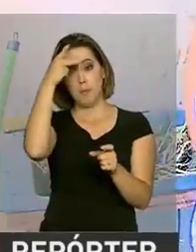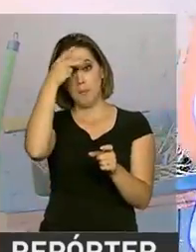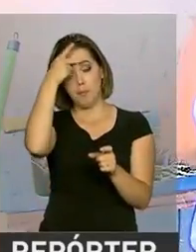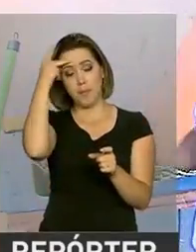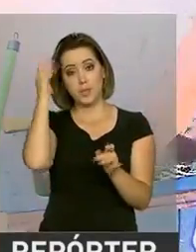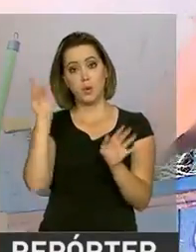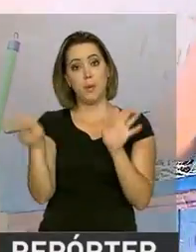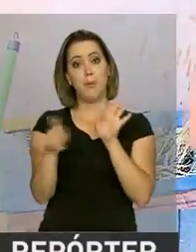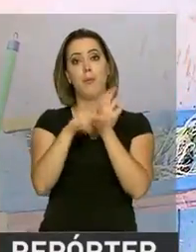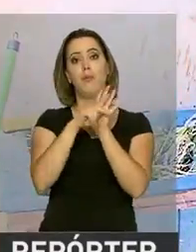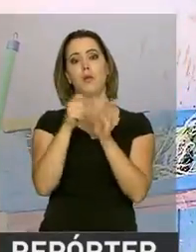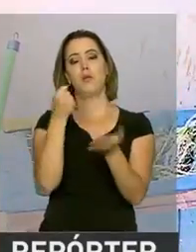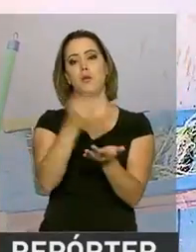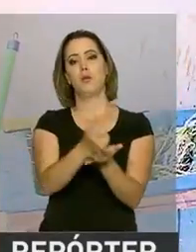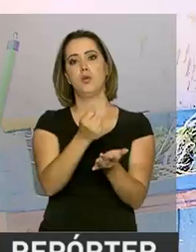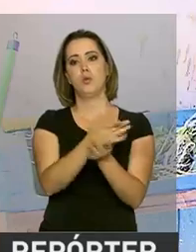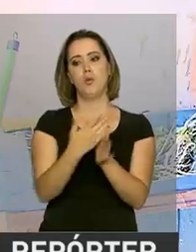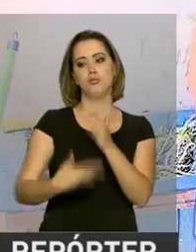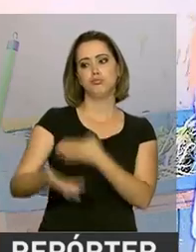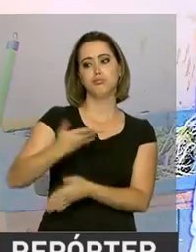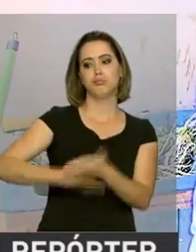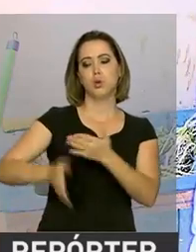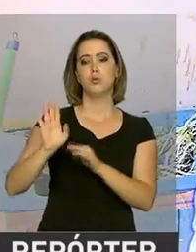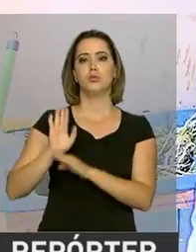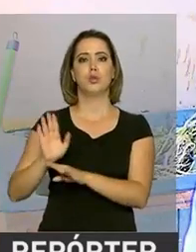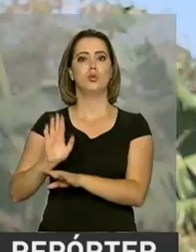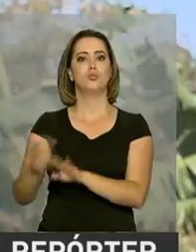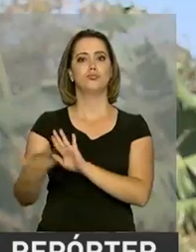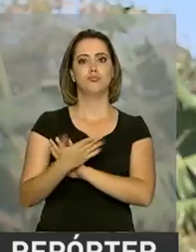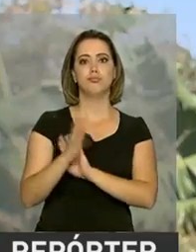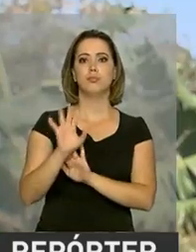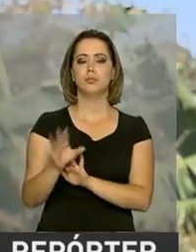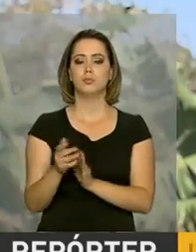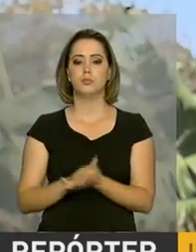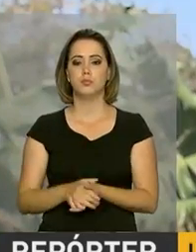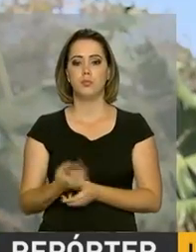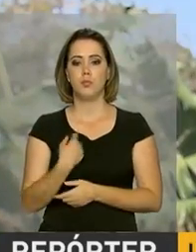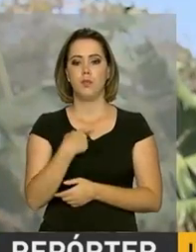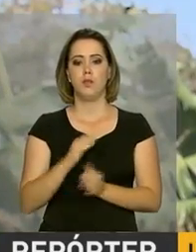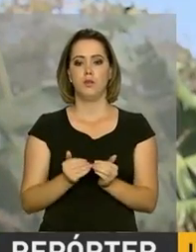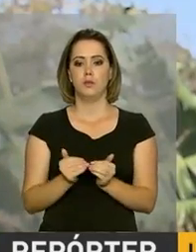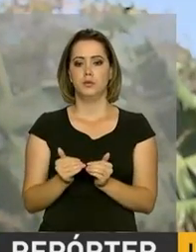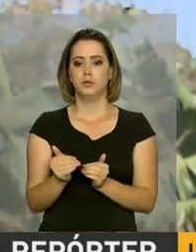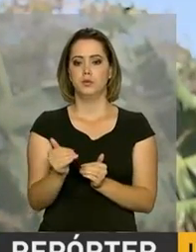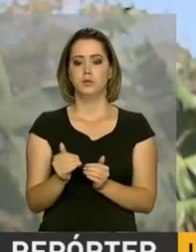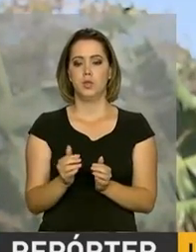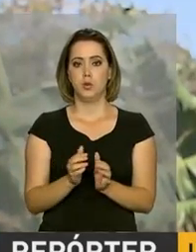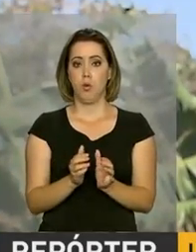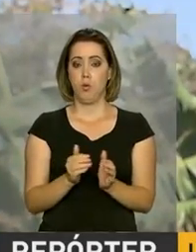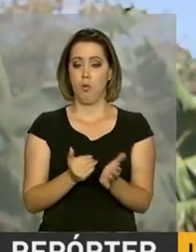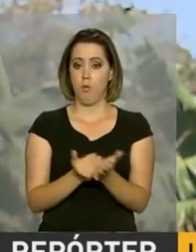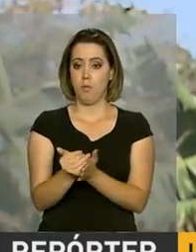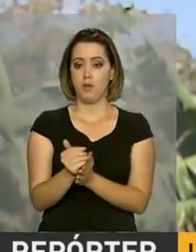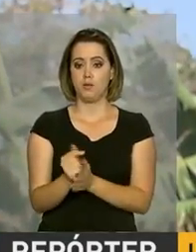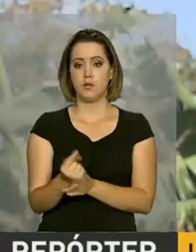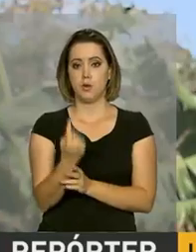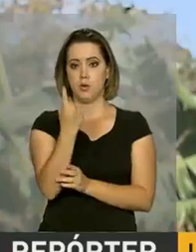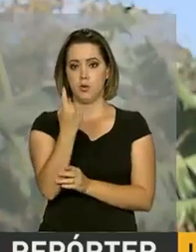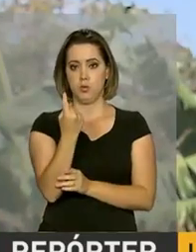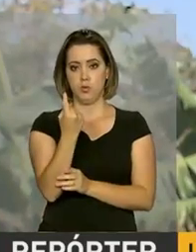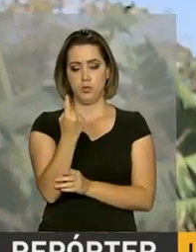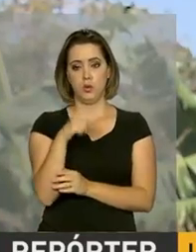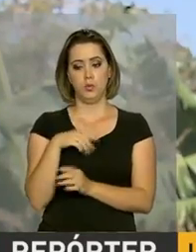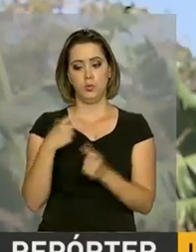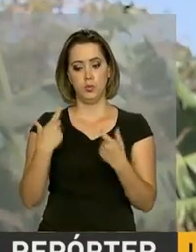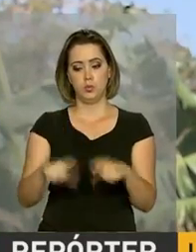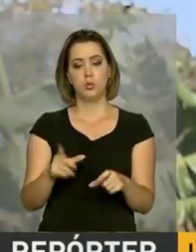o financiamento de sua produção a mudança deu certo eu comecei com a propriedade única né e hoje a gente tá ampliando aí